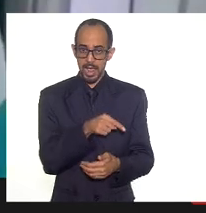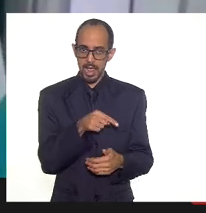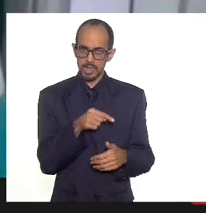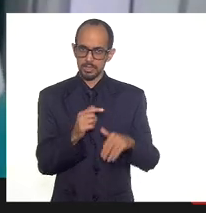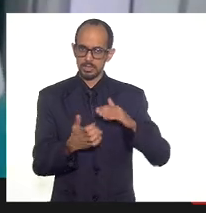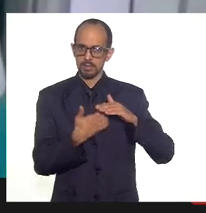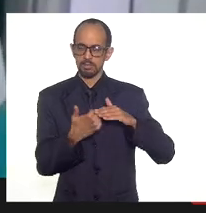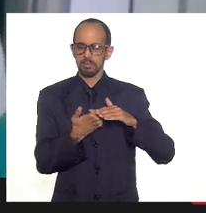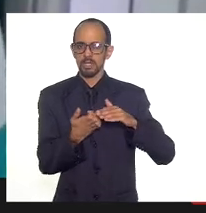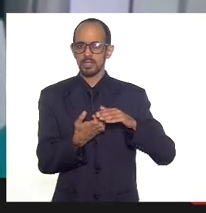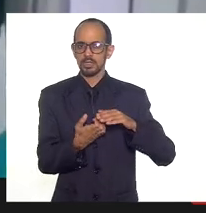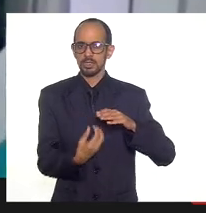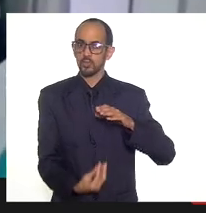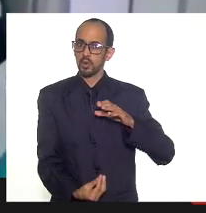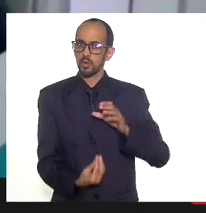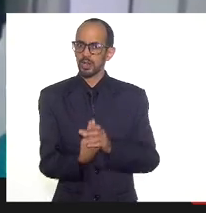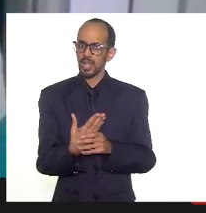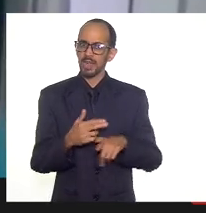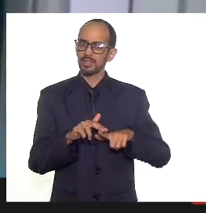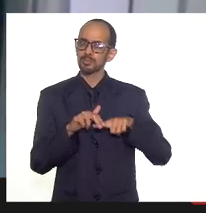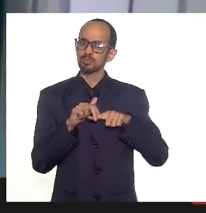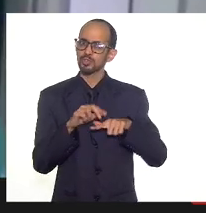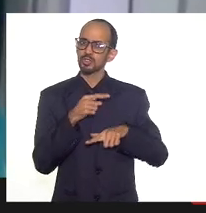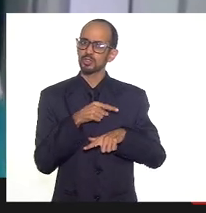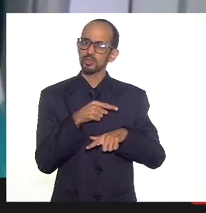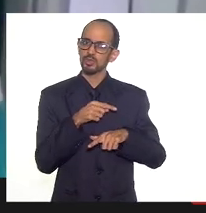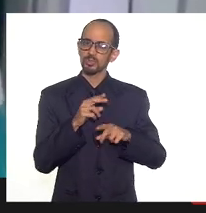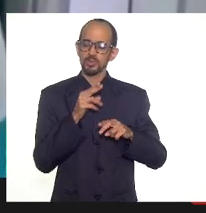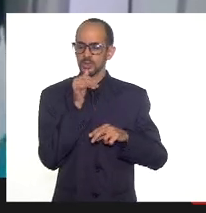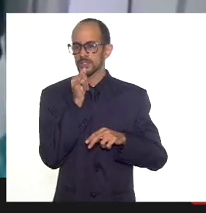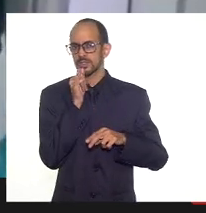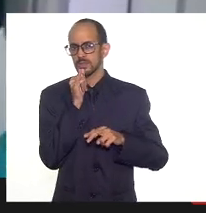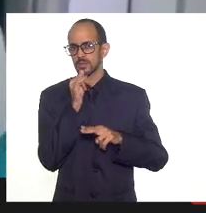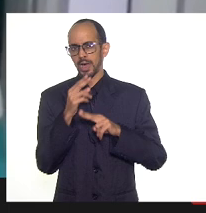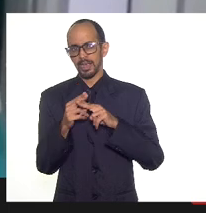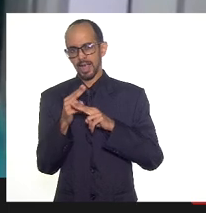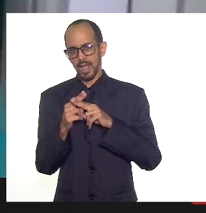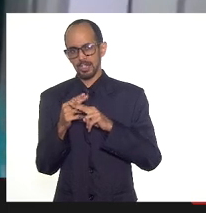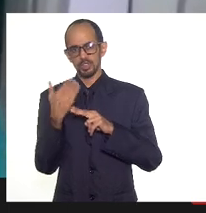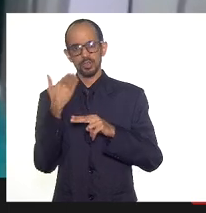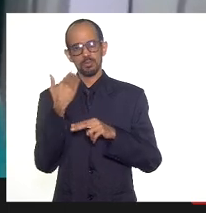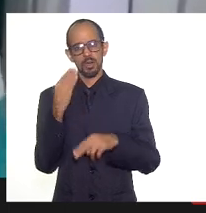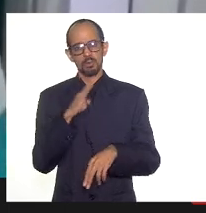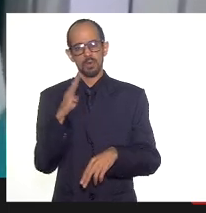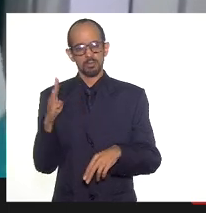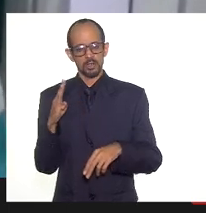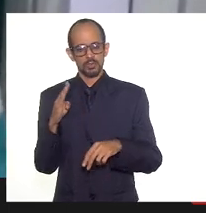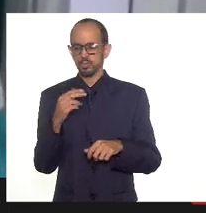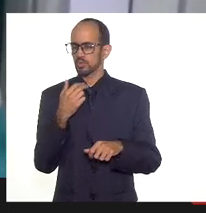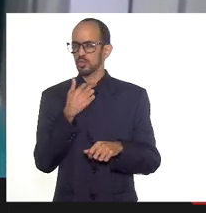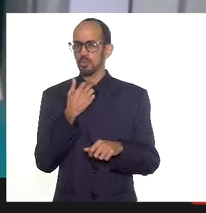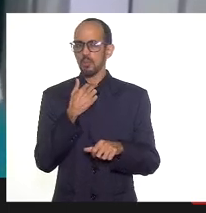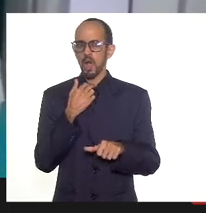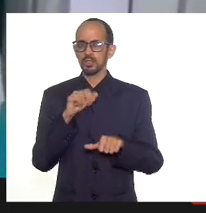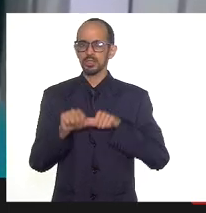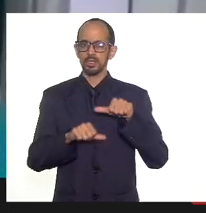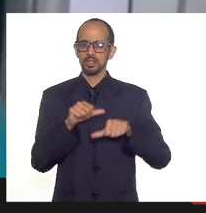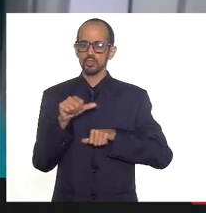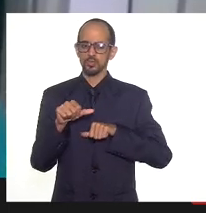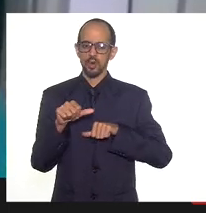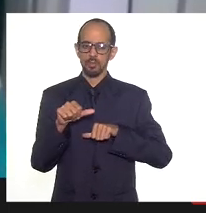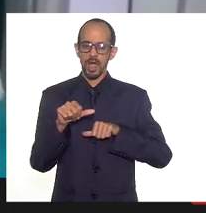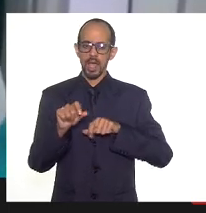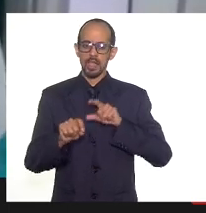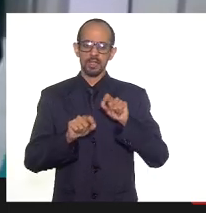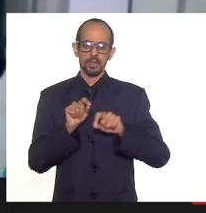esta vocação. Então, a Caixa Econômica, o Banco do Brasil e o BNDES, menos ainda, não podem se transformar, digamos